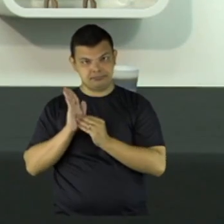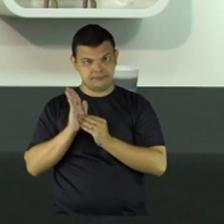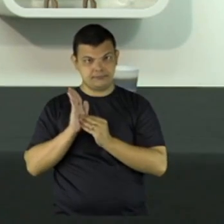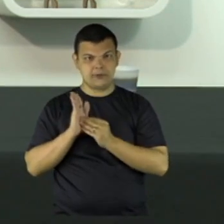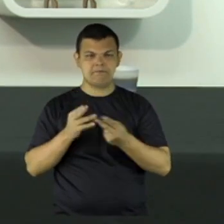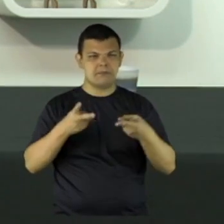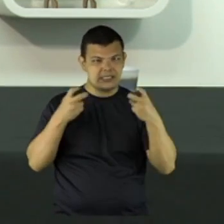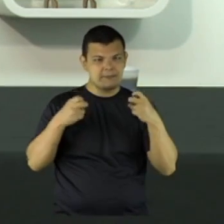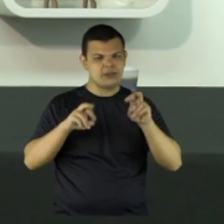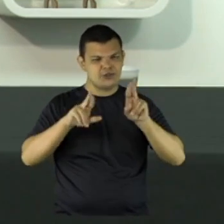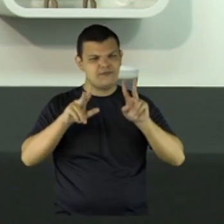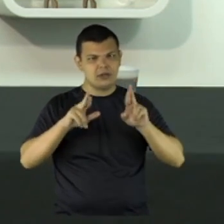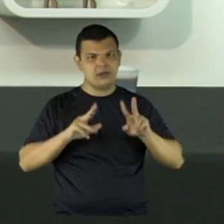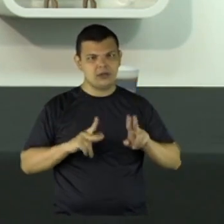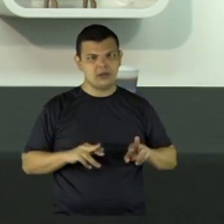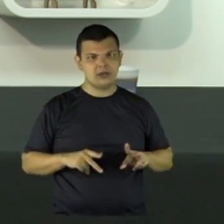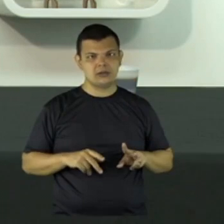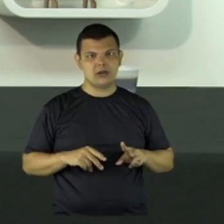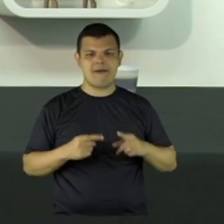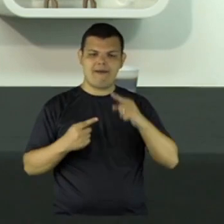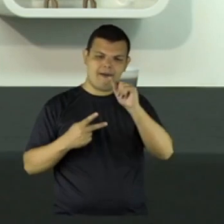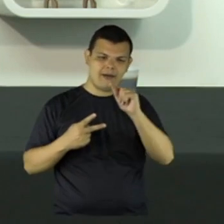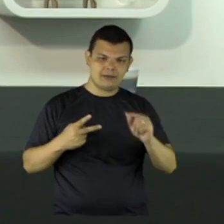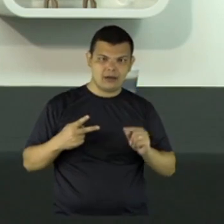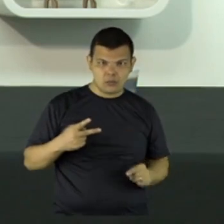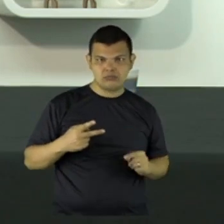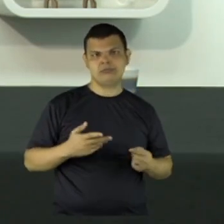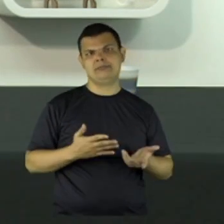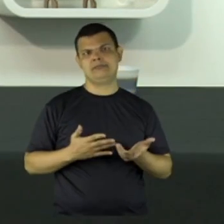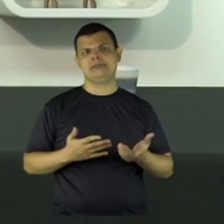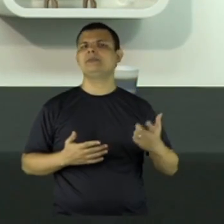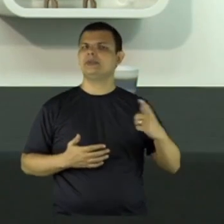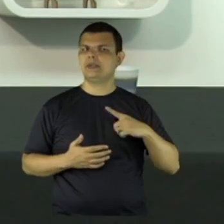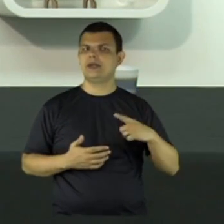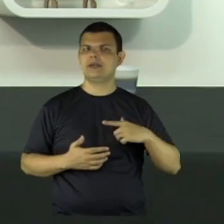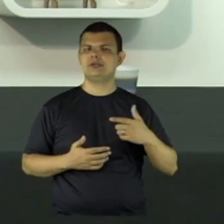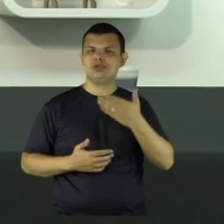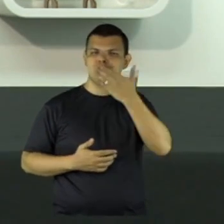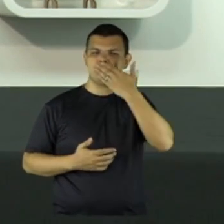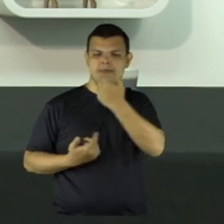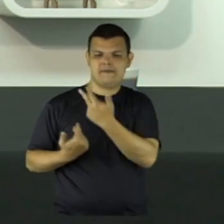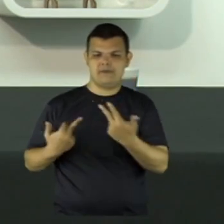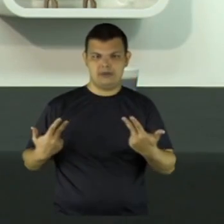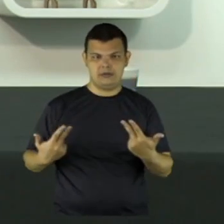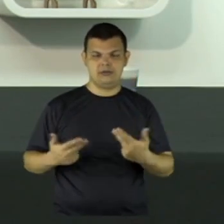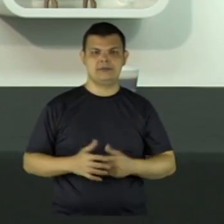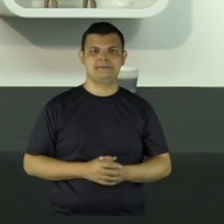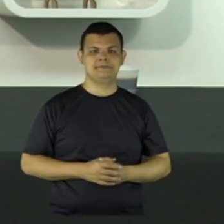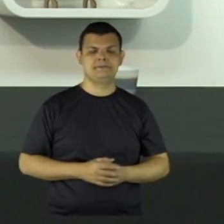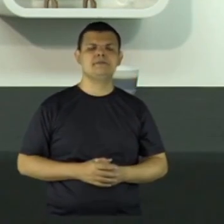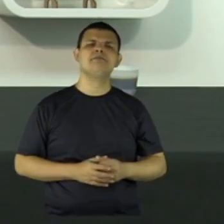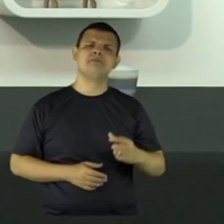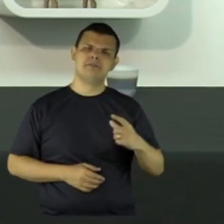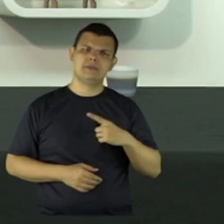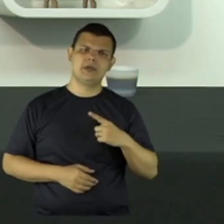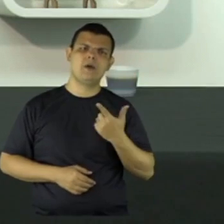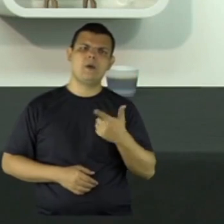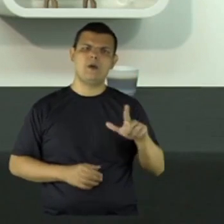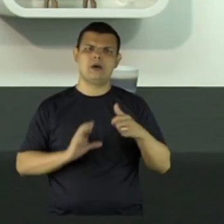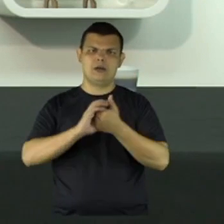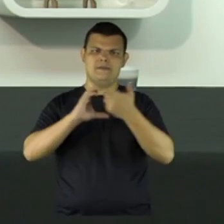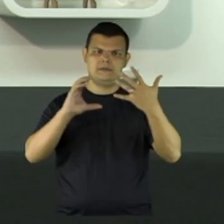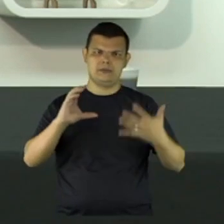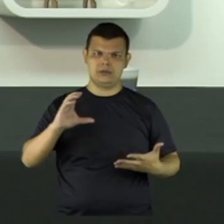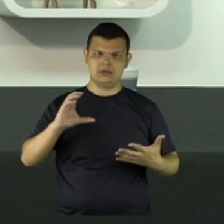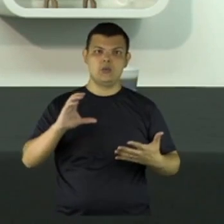percebam aí a diferença já de cada uma dessas modalidades. Existe outra forma de classificar